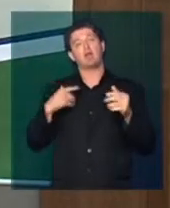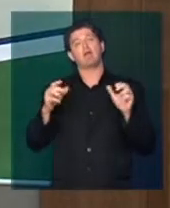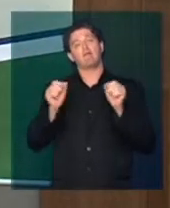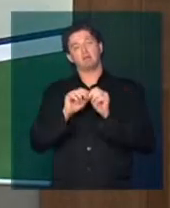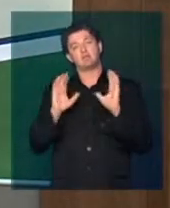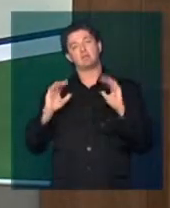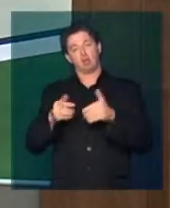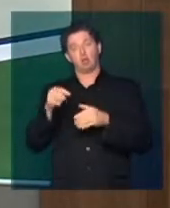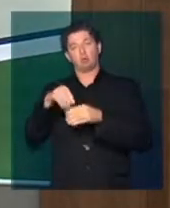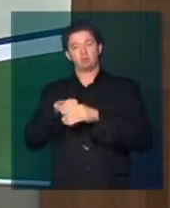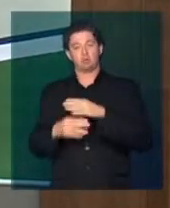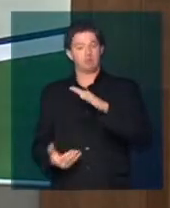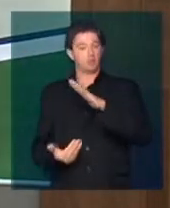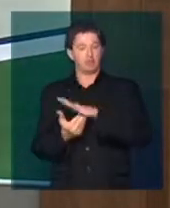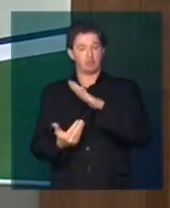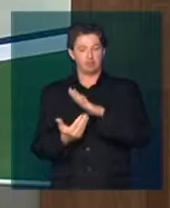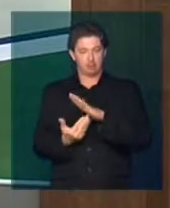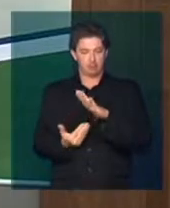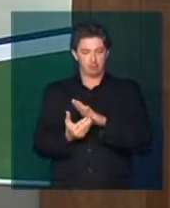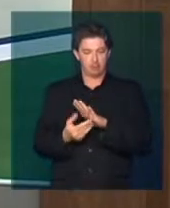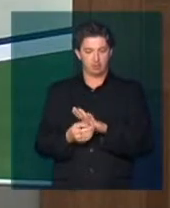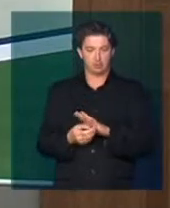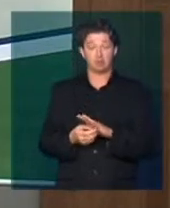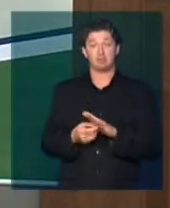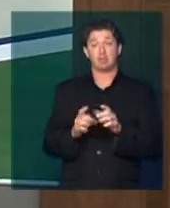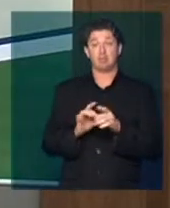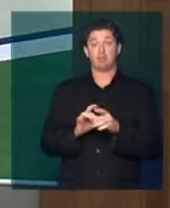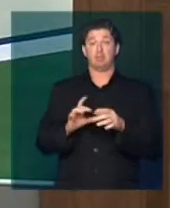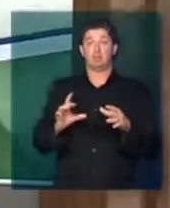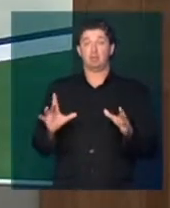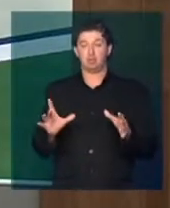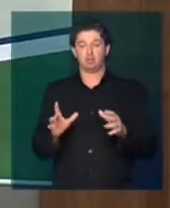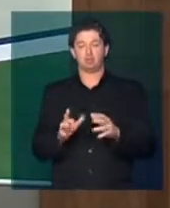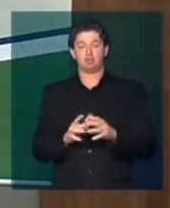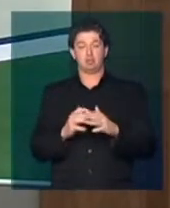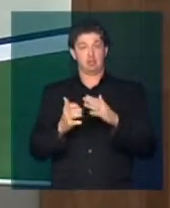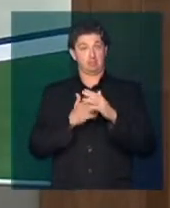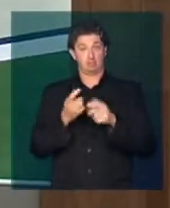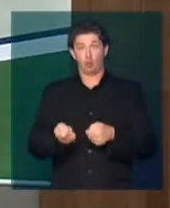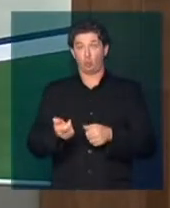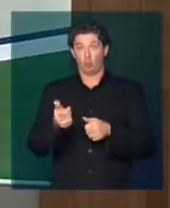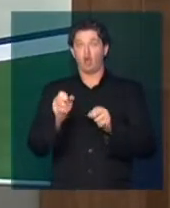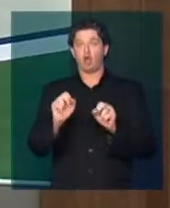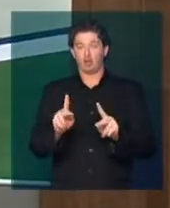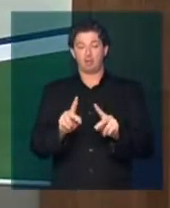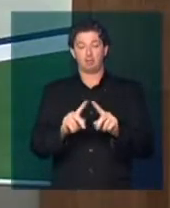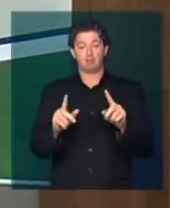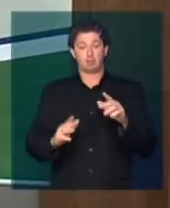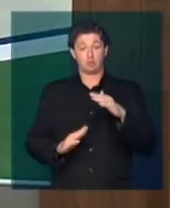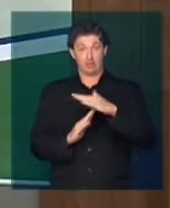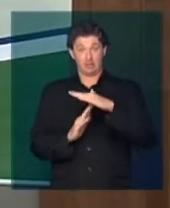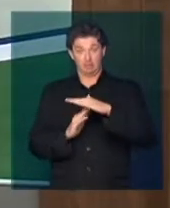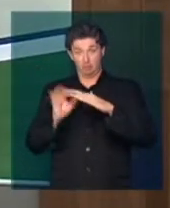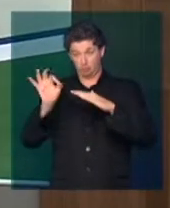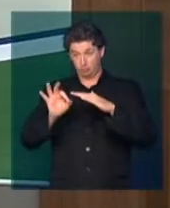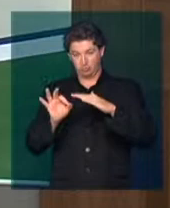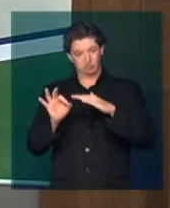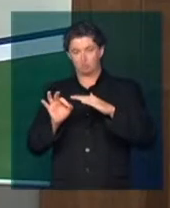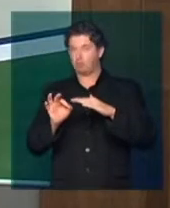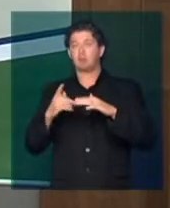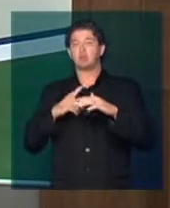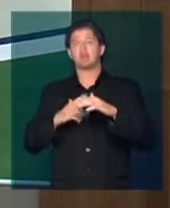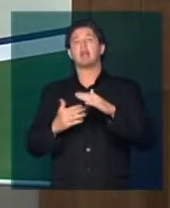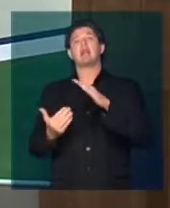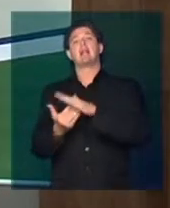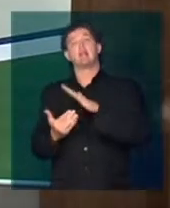comissão tende a se permitir que as empresas continuem doando, além do limite percentual, haja também